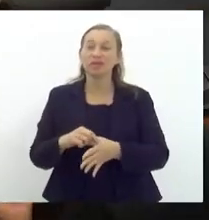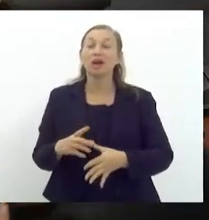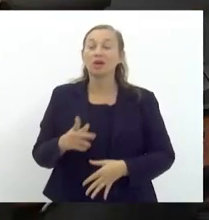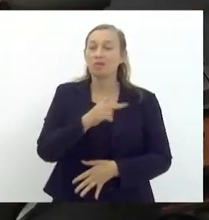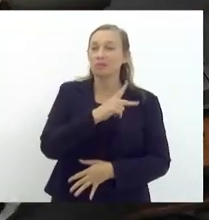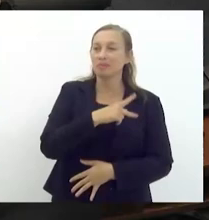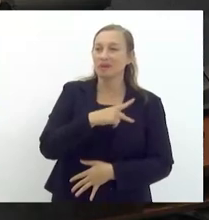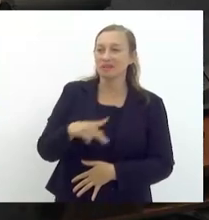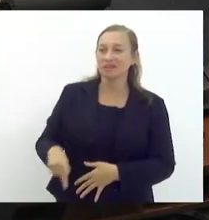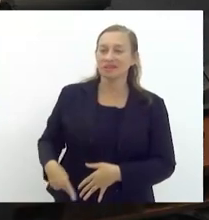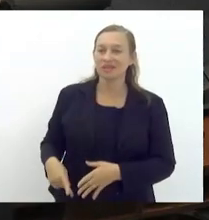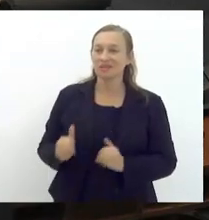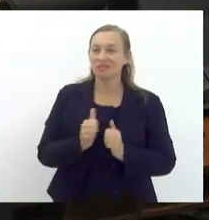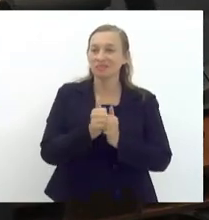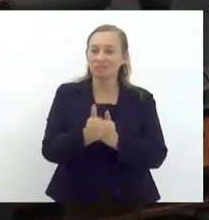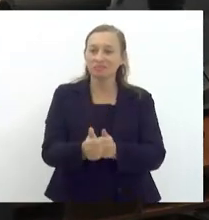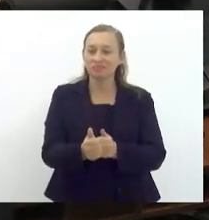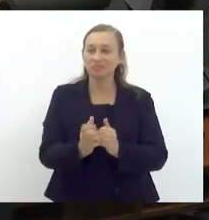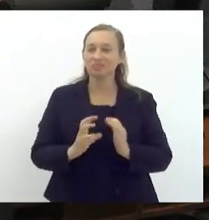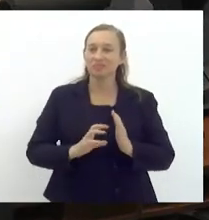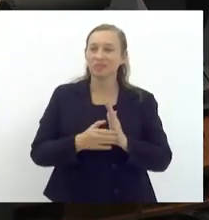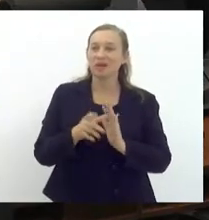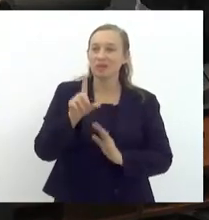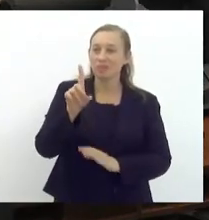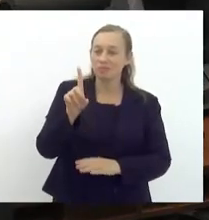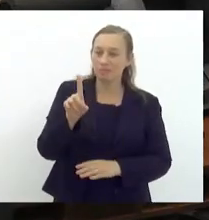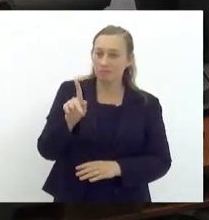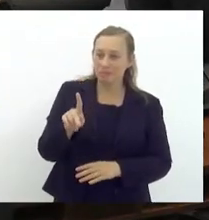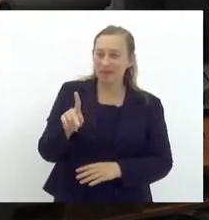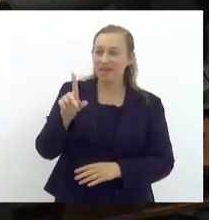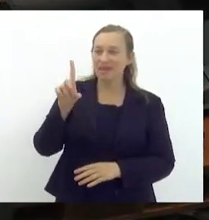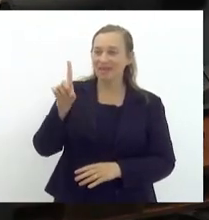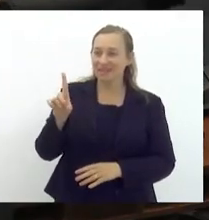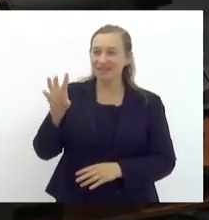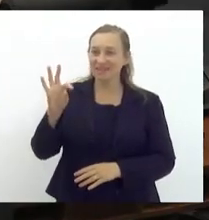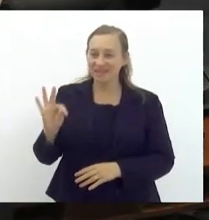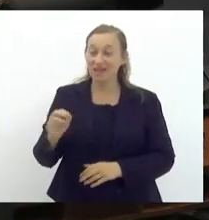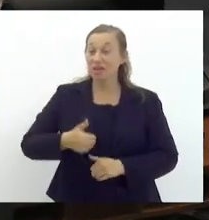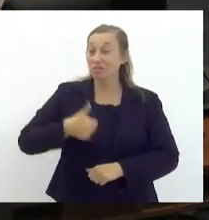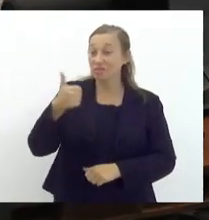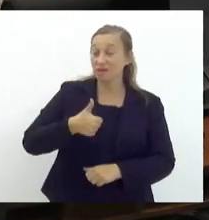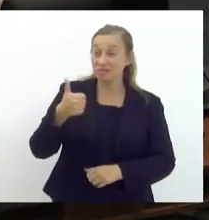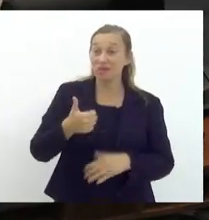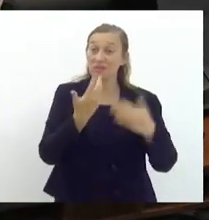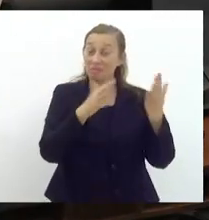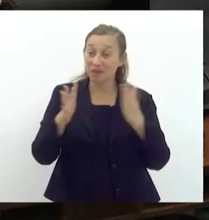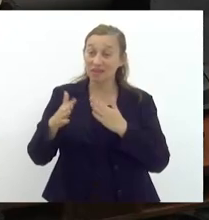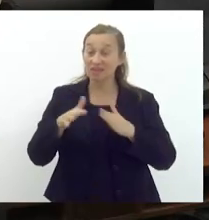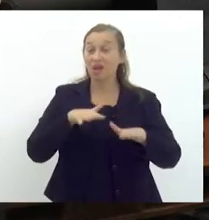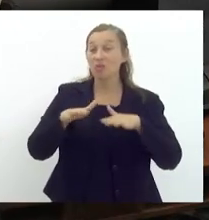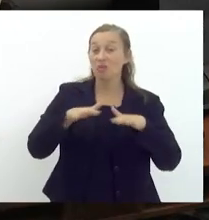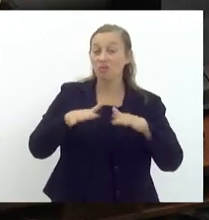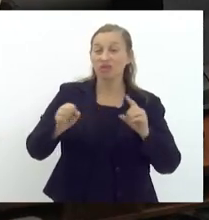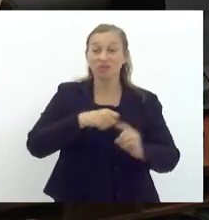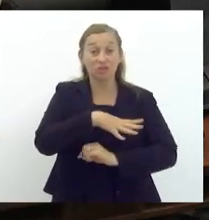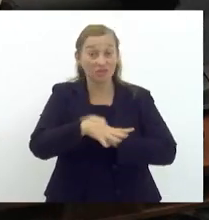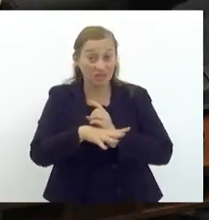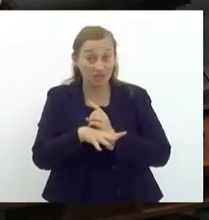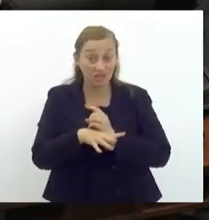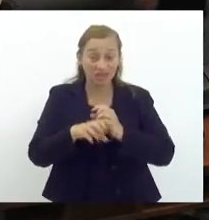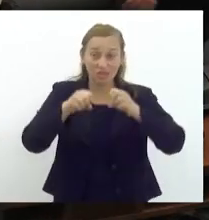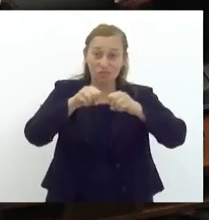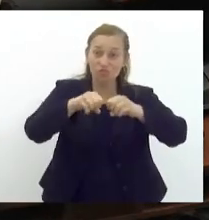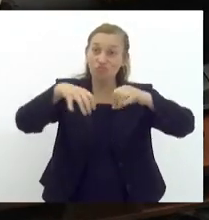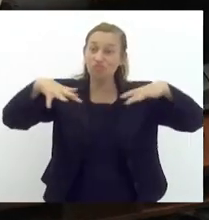para declaração para encaminhar voto pelo PDT bom eu queria em primeiro lugar saudar o movimento social que se encontra